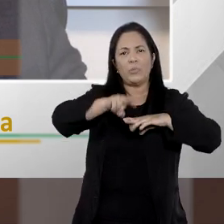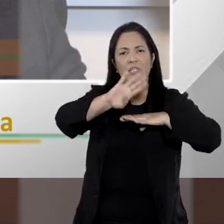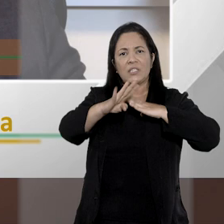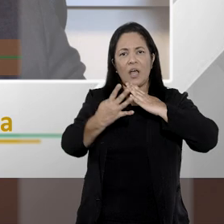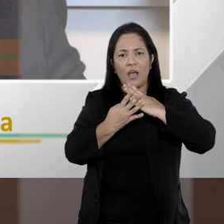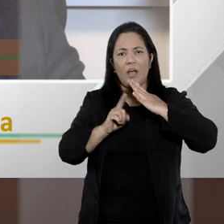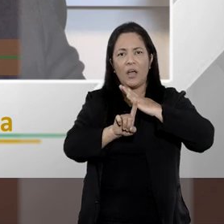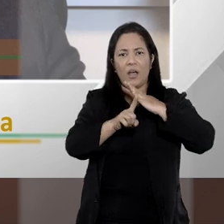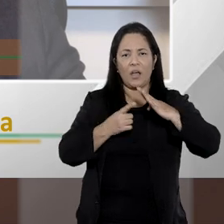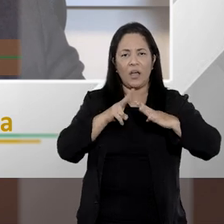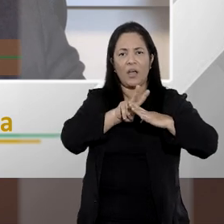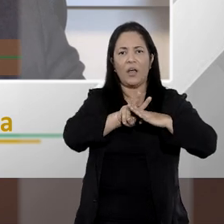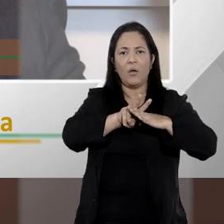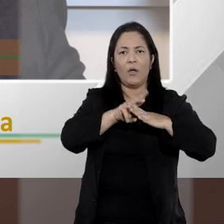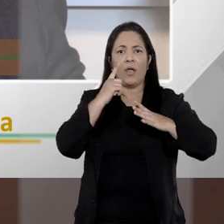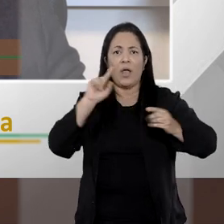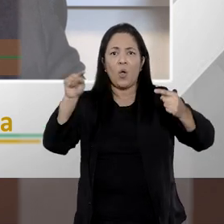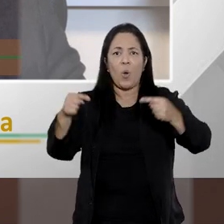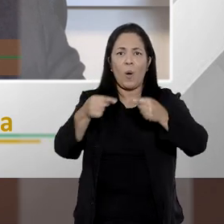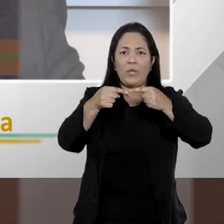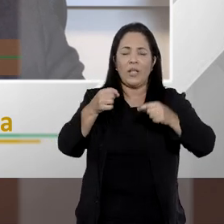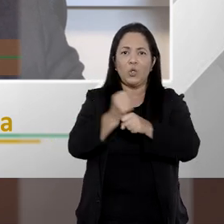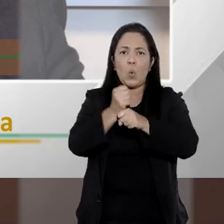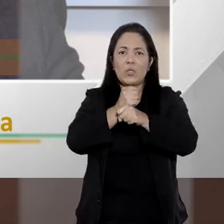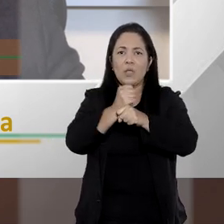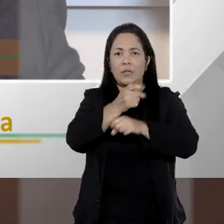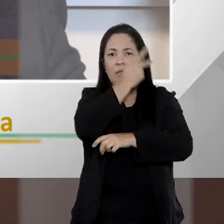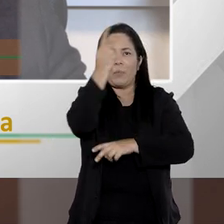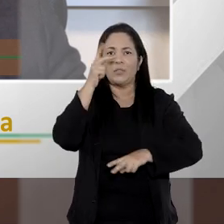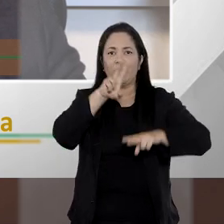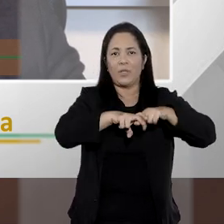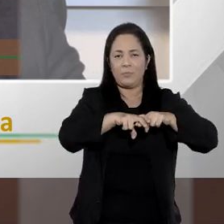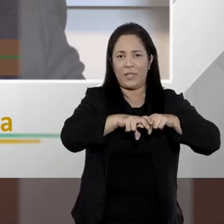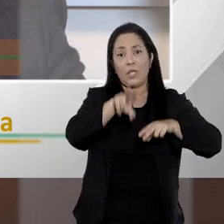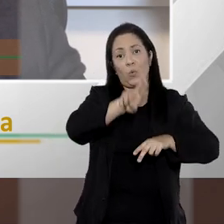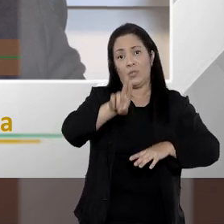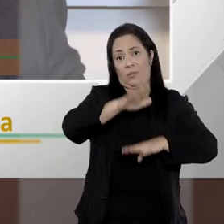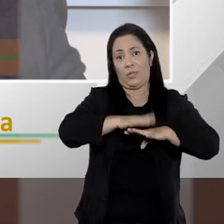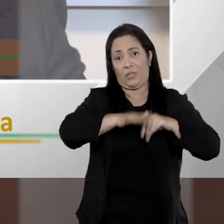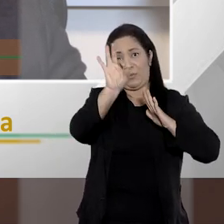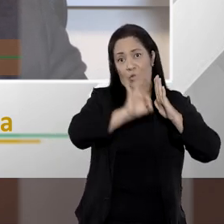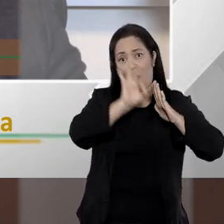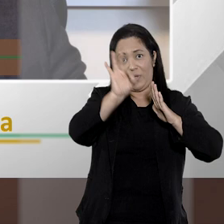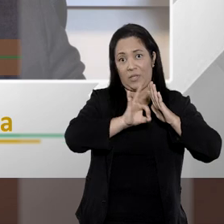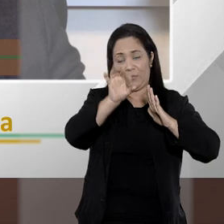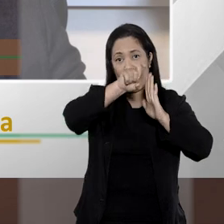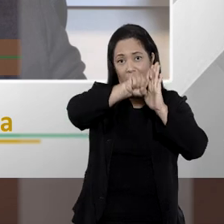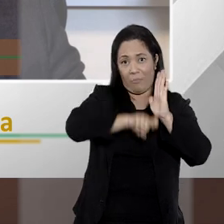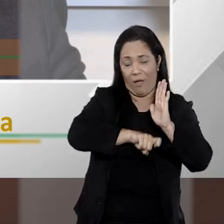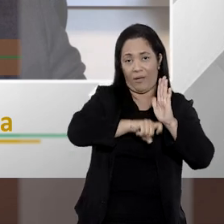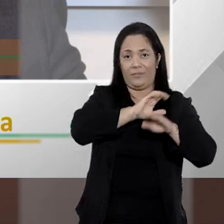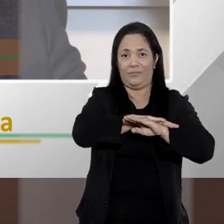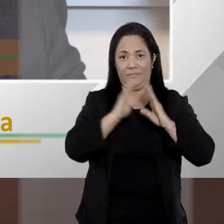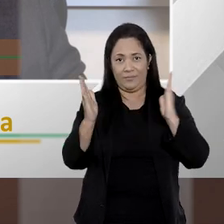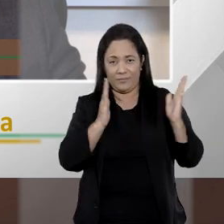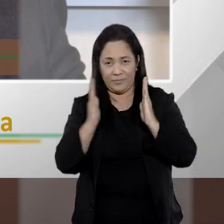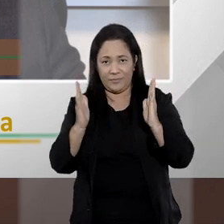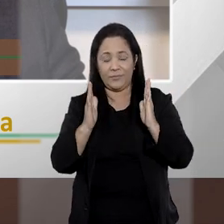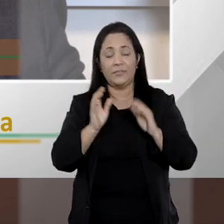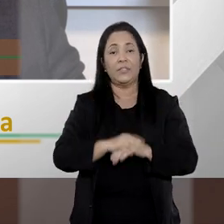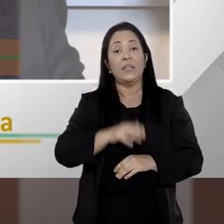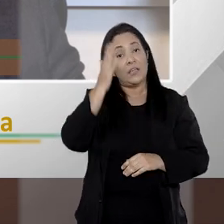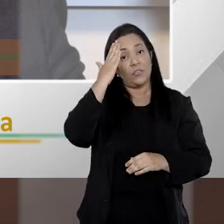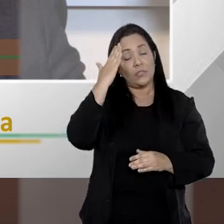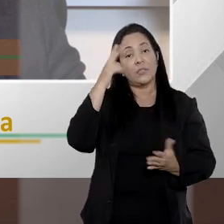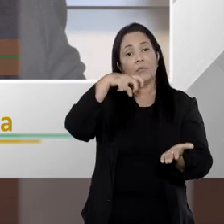era as frações de cumprimento de pena por percentuais no cumprimento de pena. Entendemos, é bem verdade, que a pena